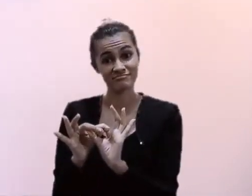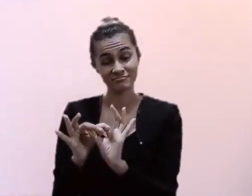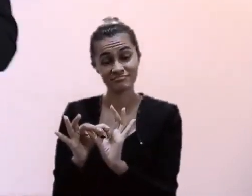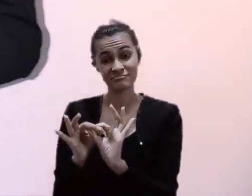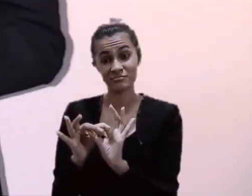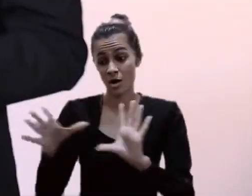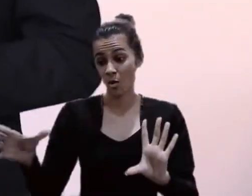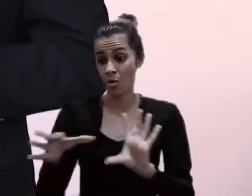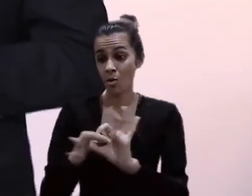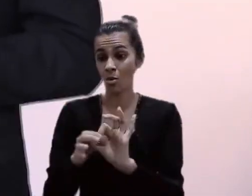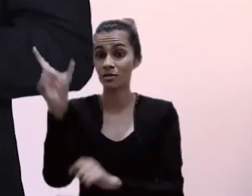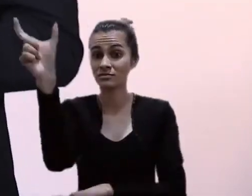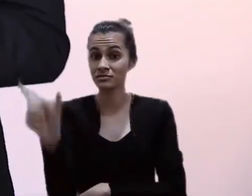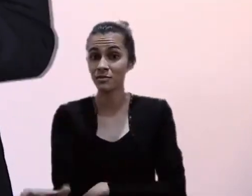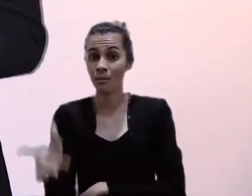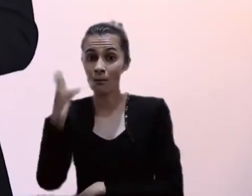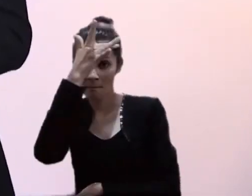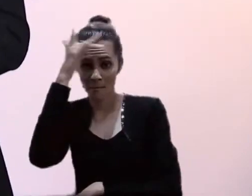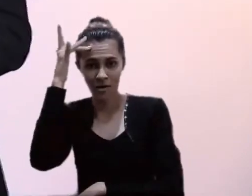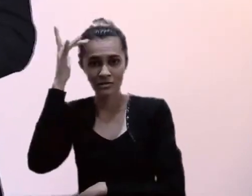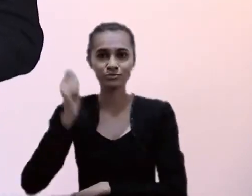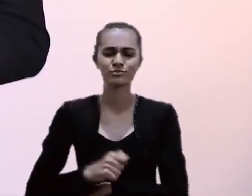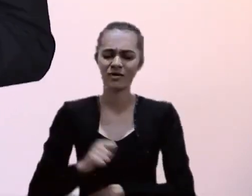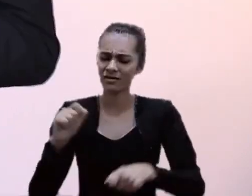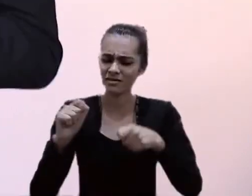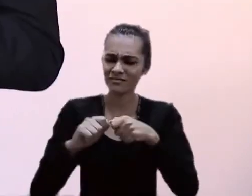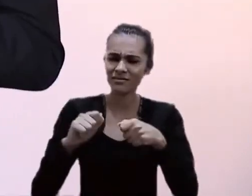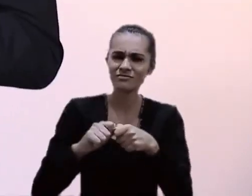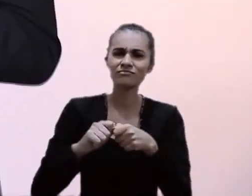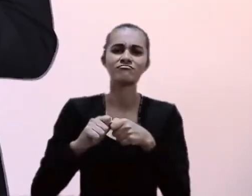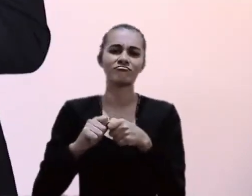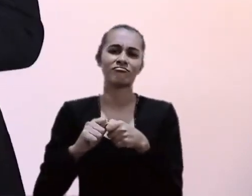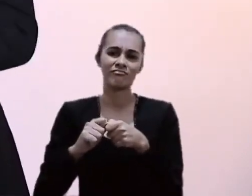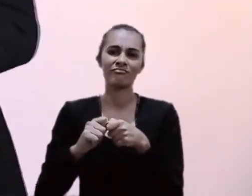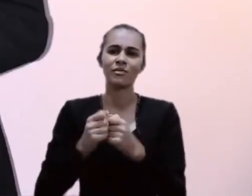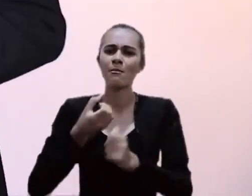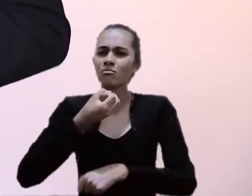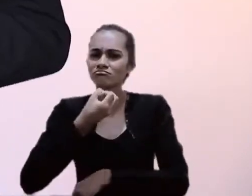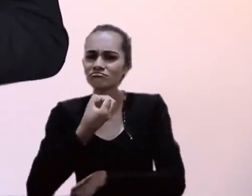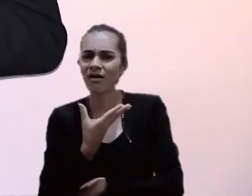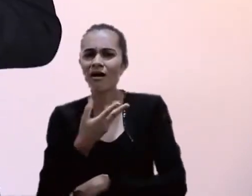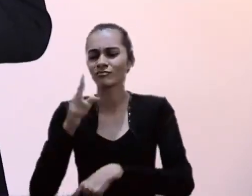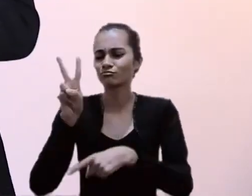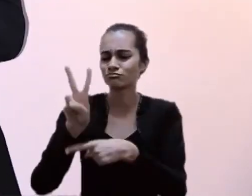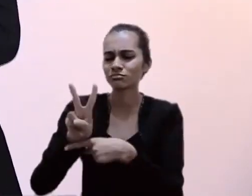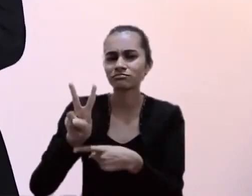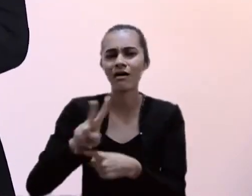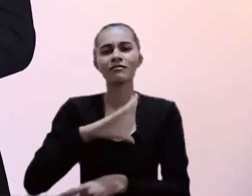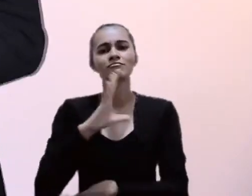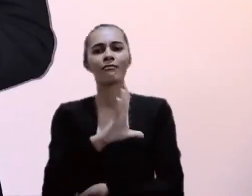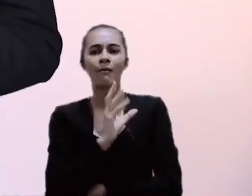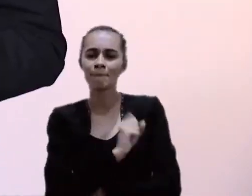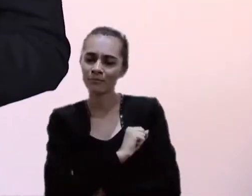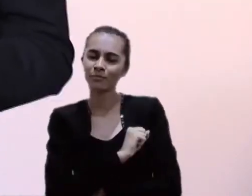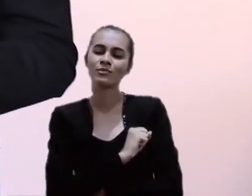nossos atos de beneficência, nossos atos de cuidado, nossos atos de amor, nossos atos de